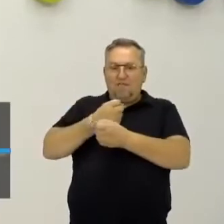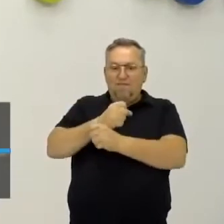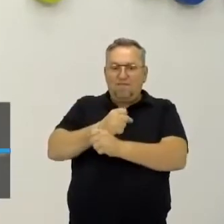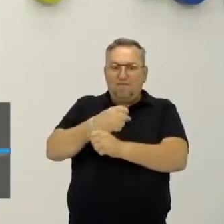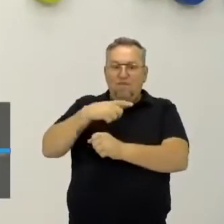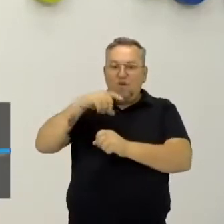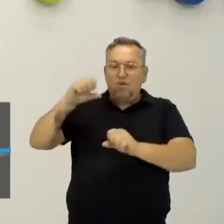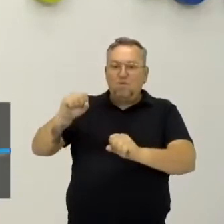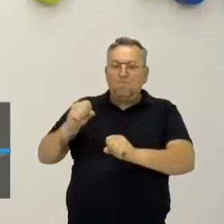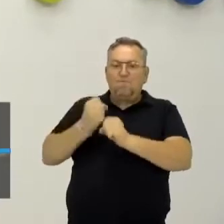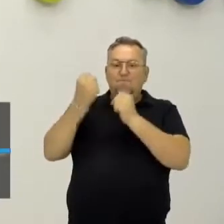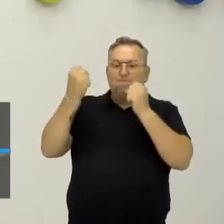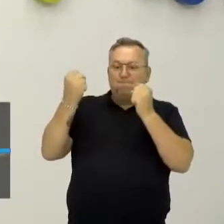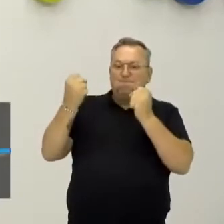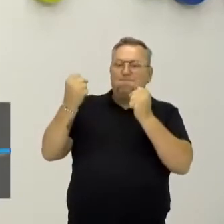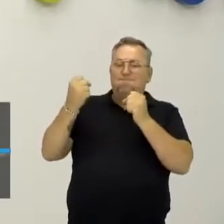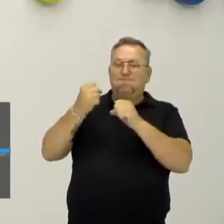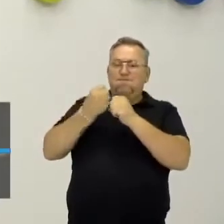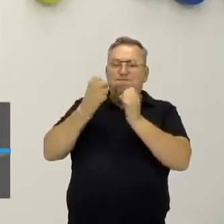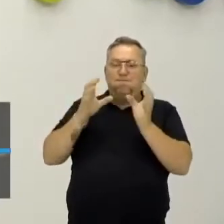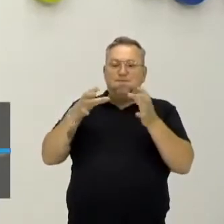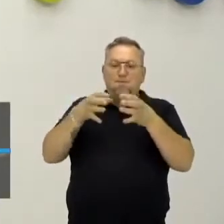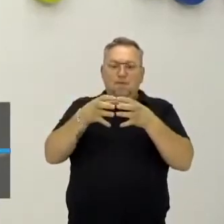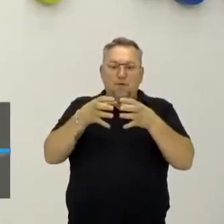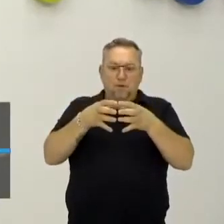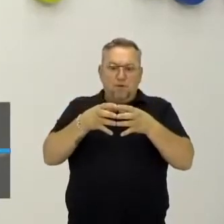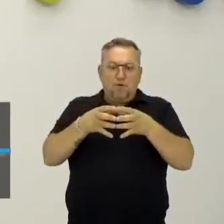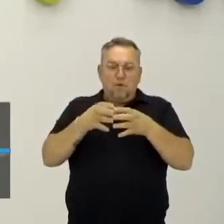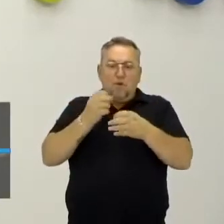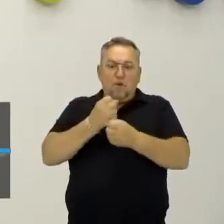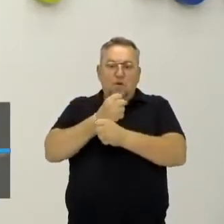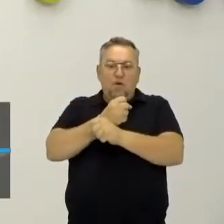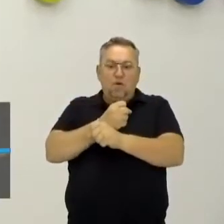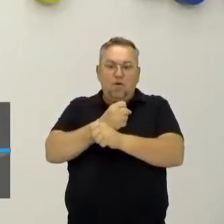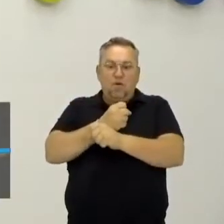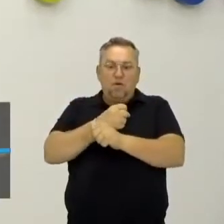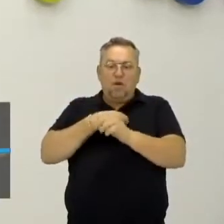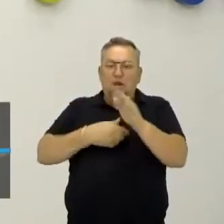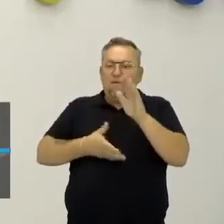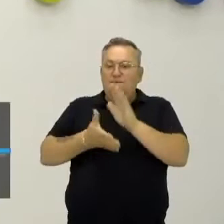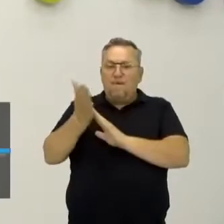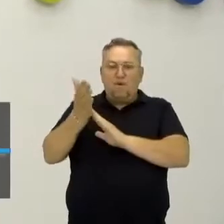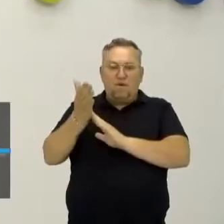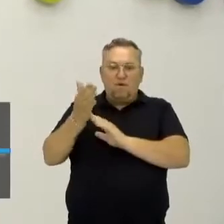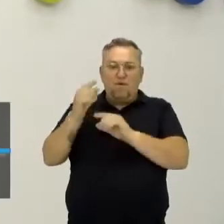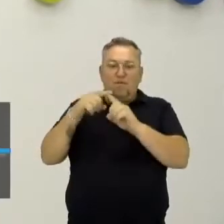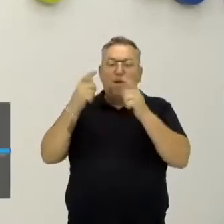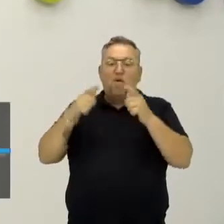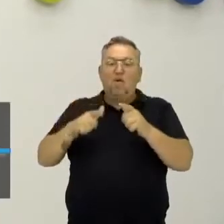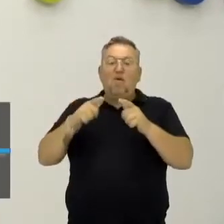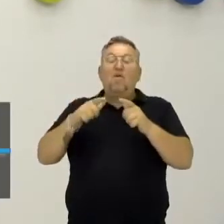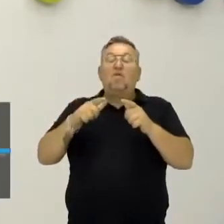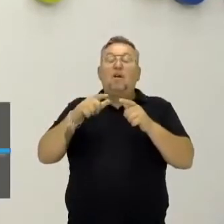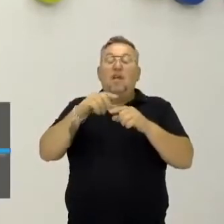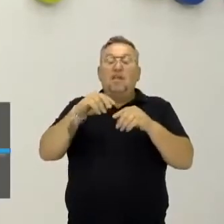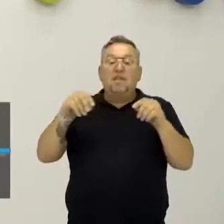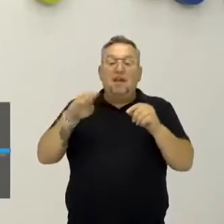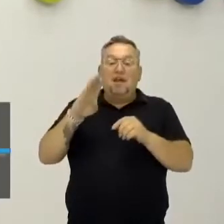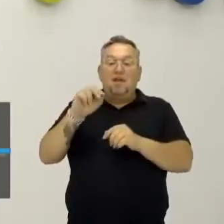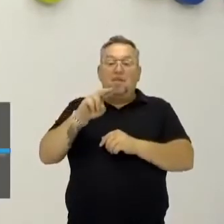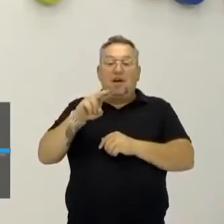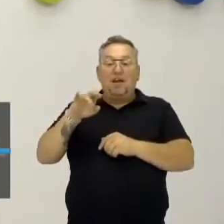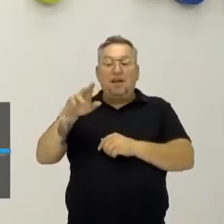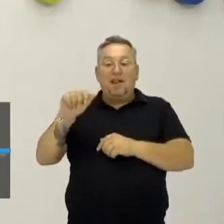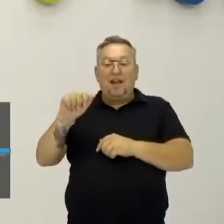se revolta, ela se rebela e com um grupo de escravizados, ela foge para a Serra da Barriga, onde nós temos